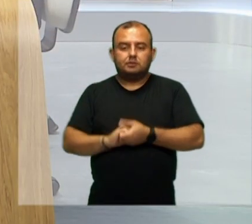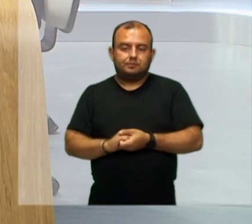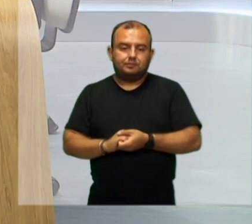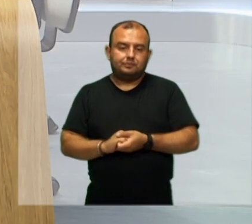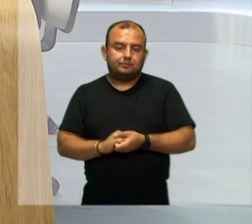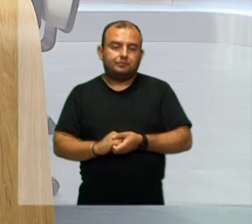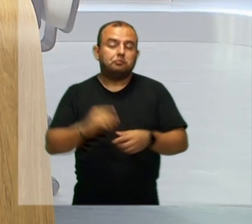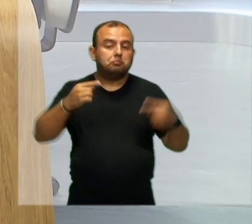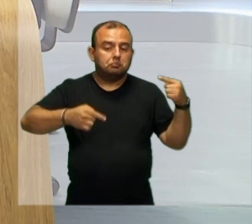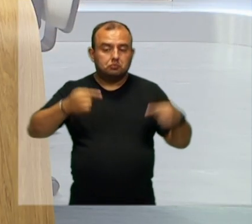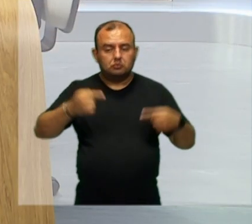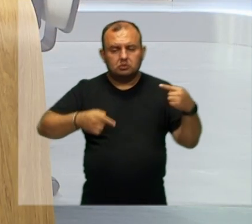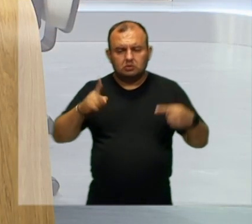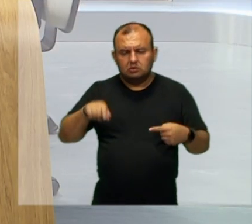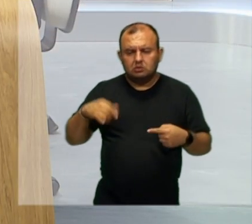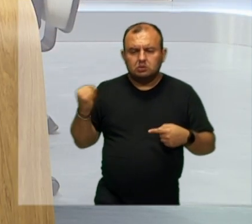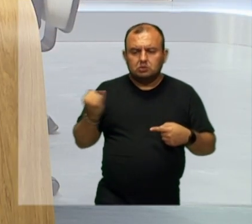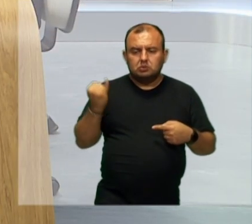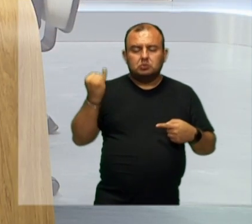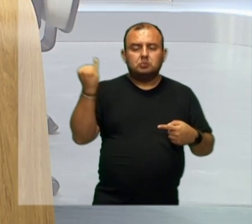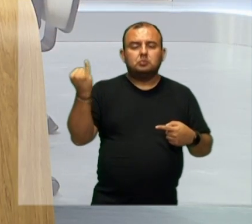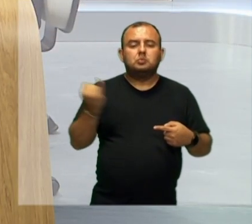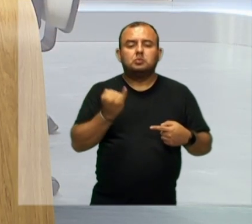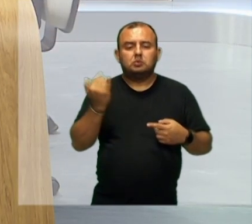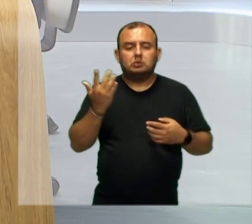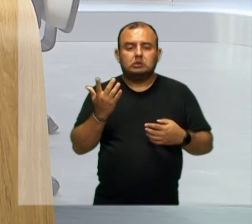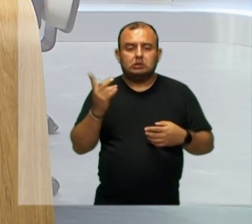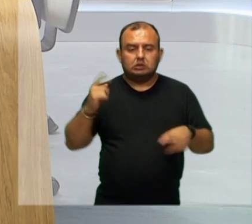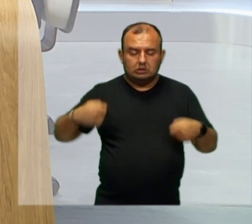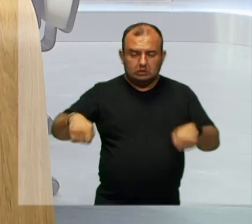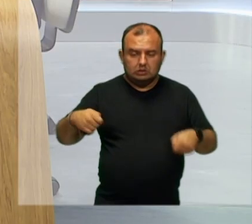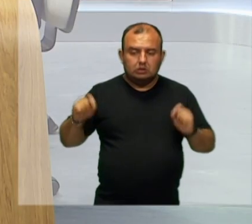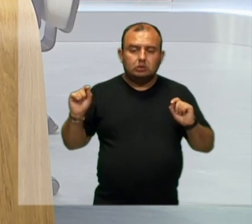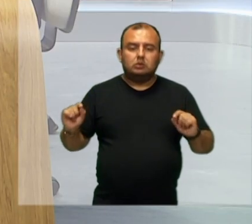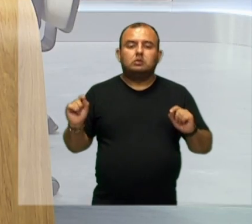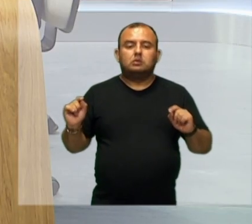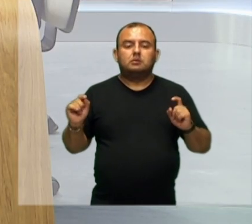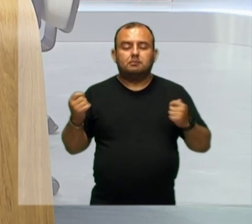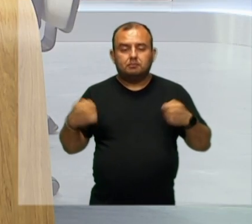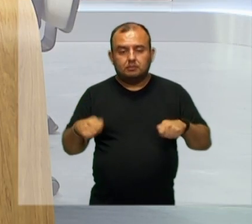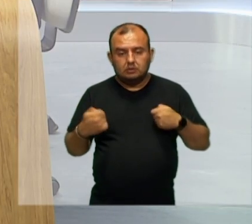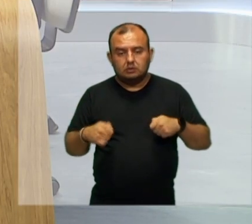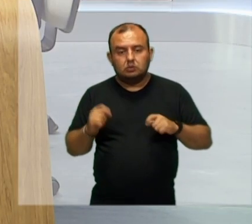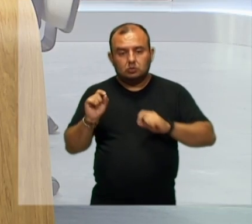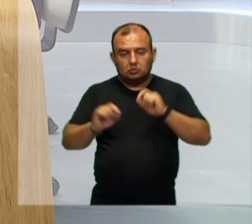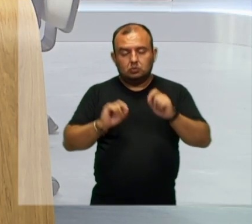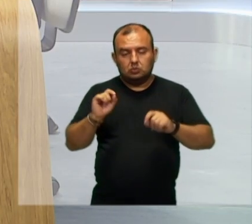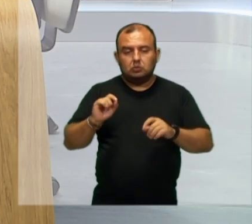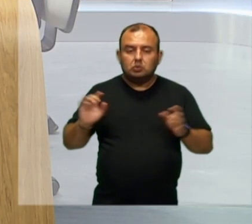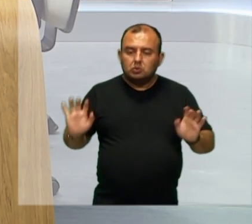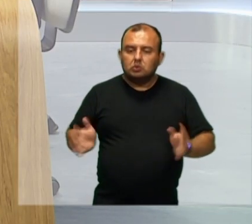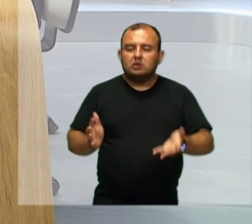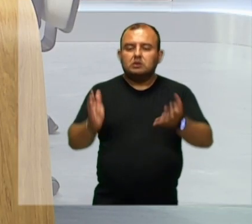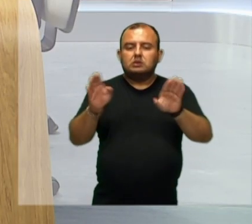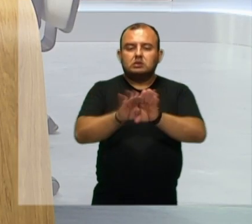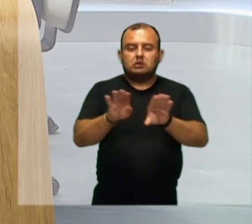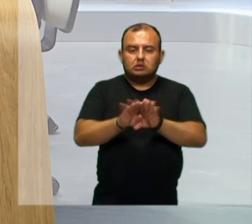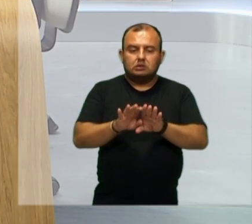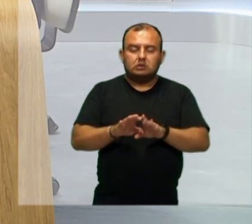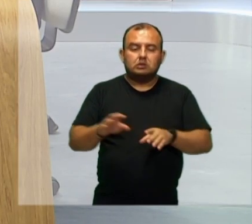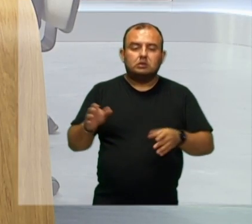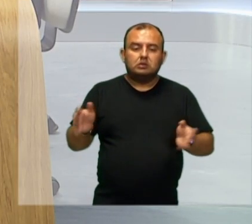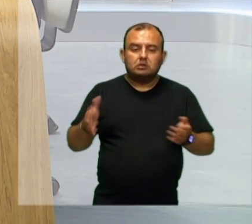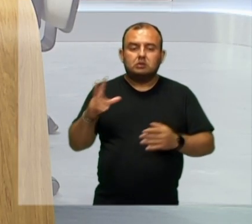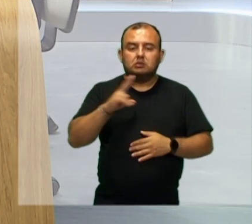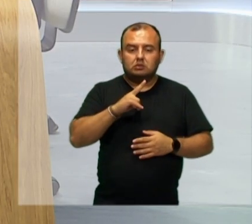Em competições tão importantes, quer dizer, é necessário também que se faça esse fomento da iniciativa privada,